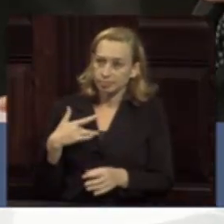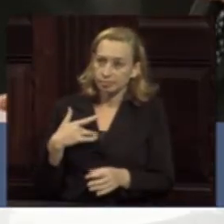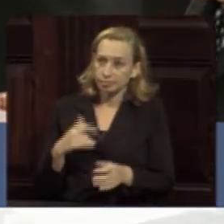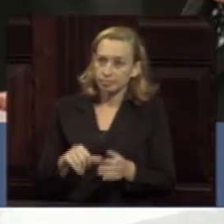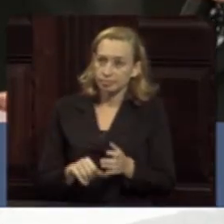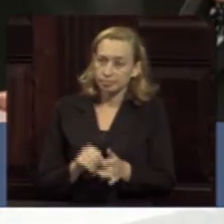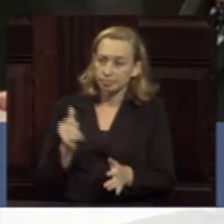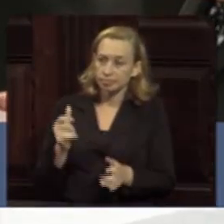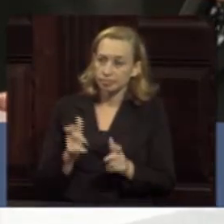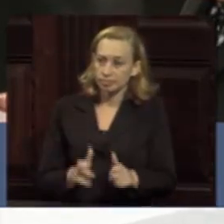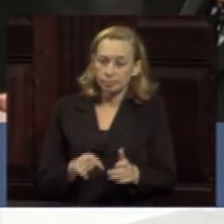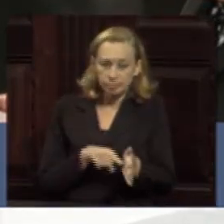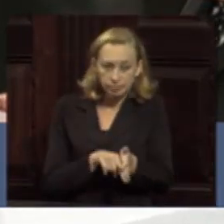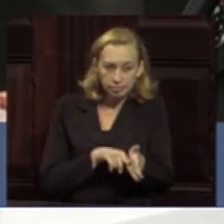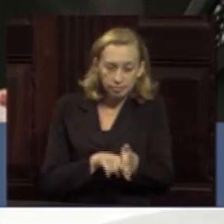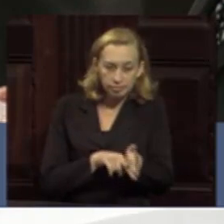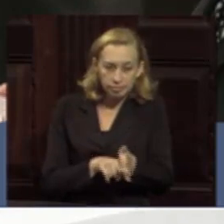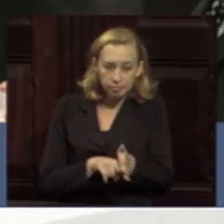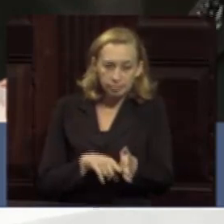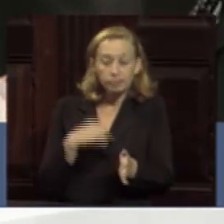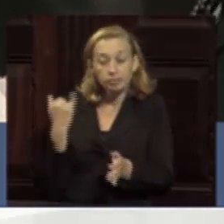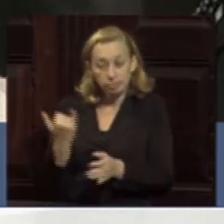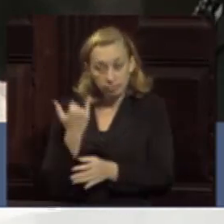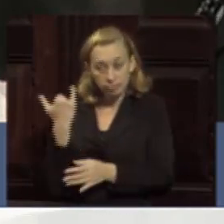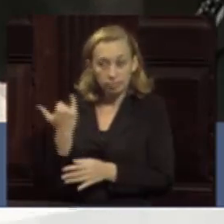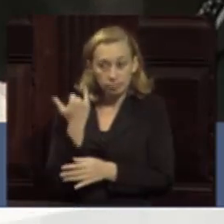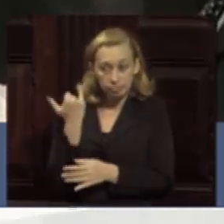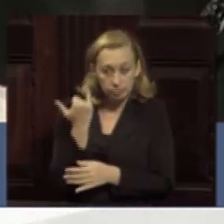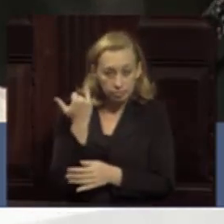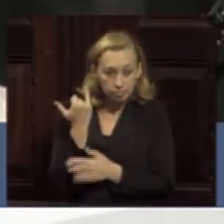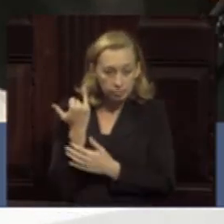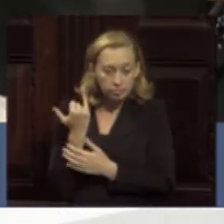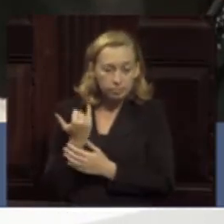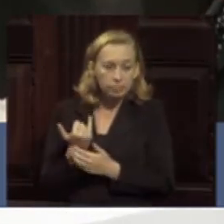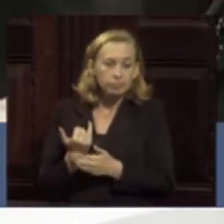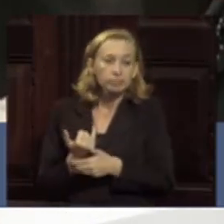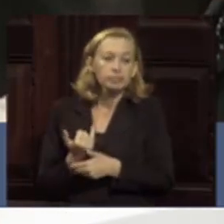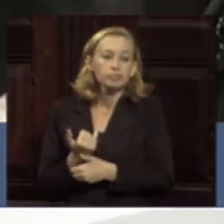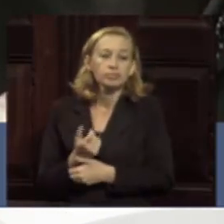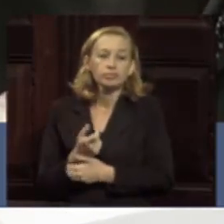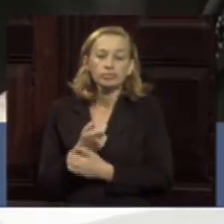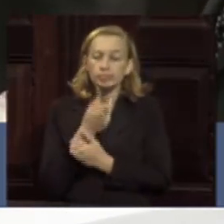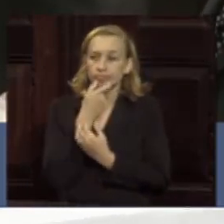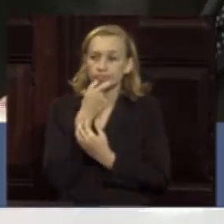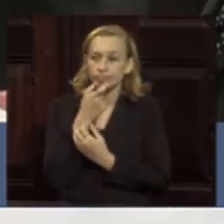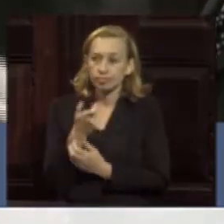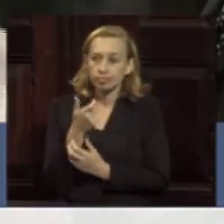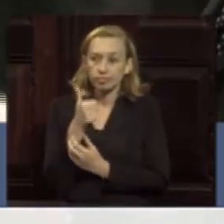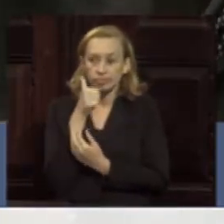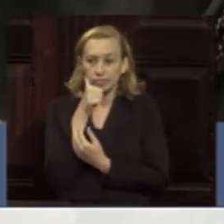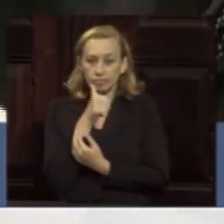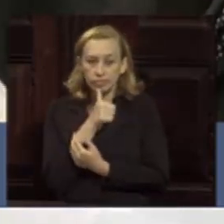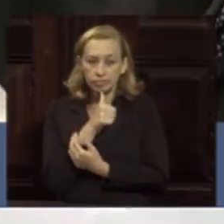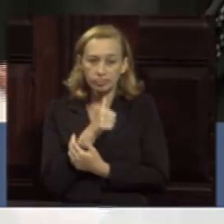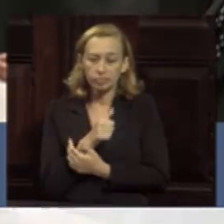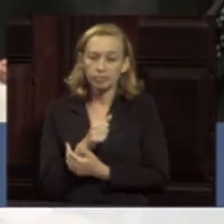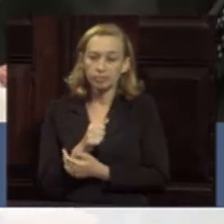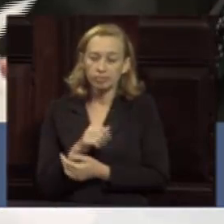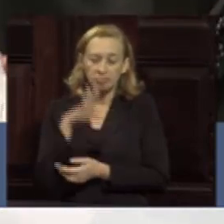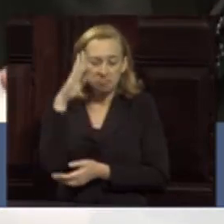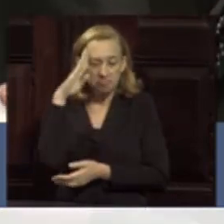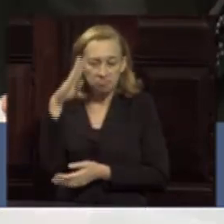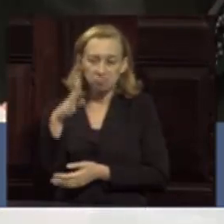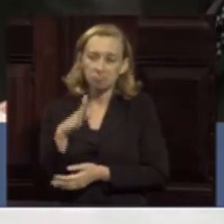atendimento são elementos necessários e suficientes. Então, a palavra da mulher é